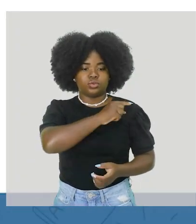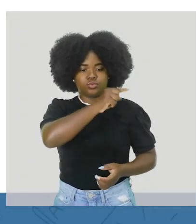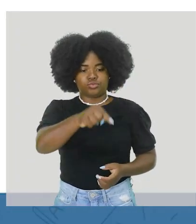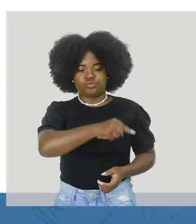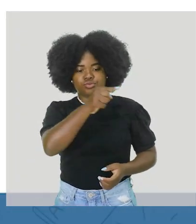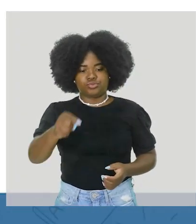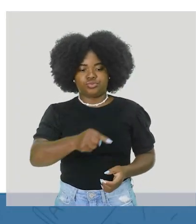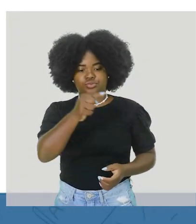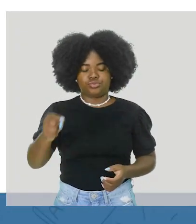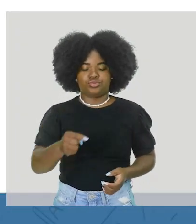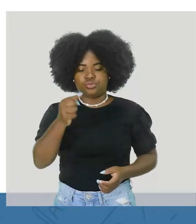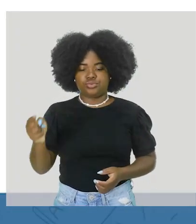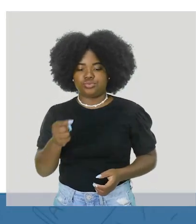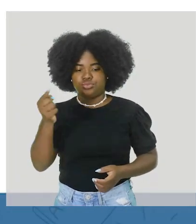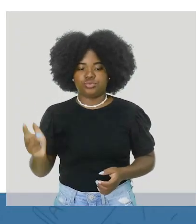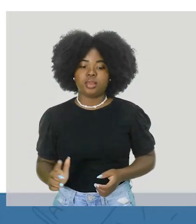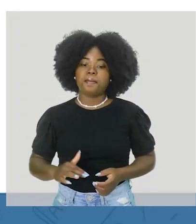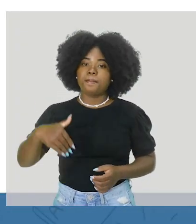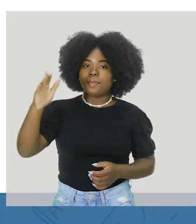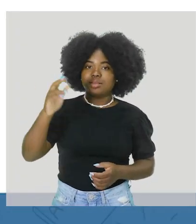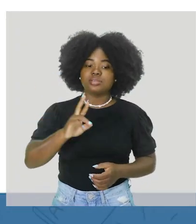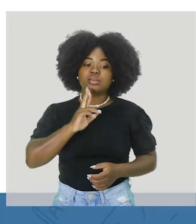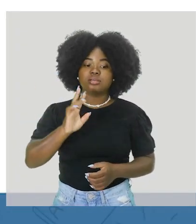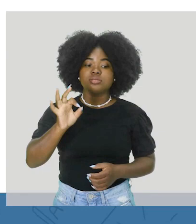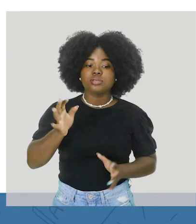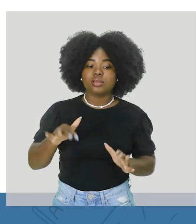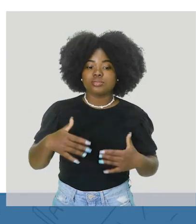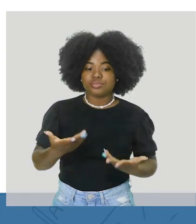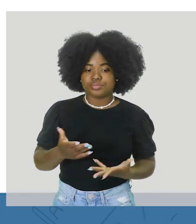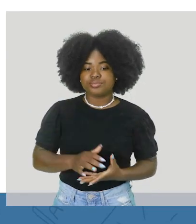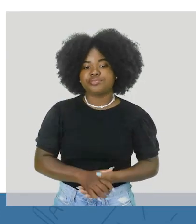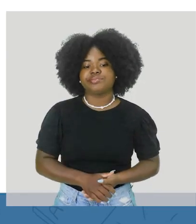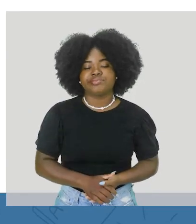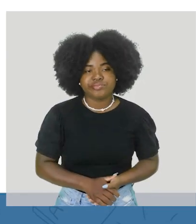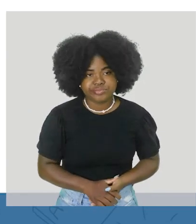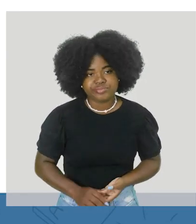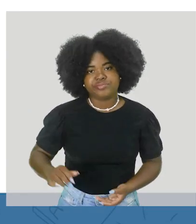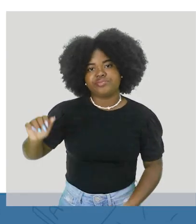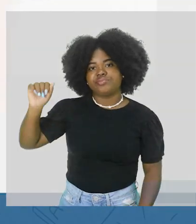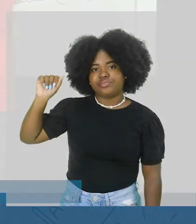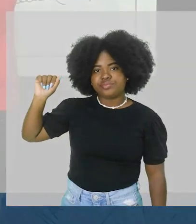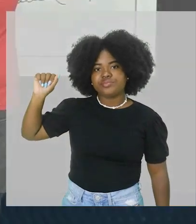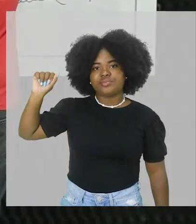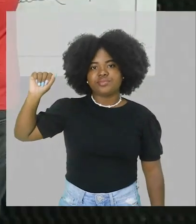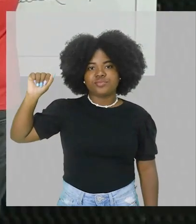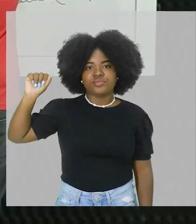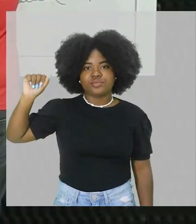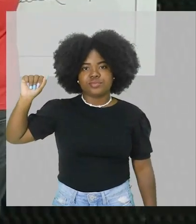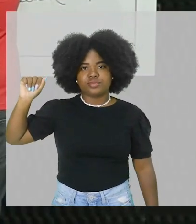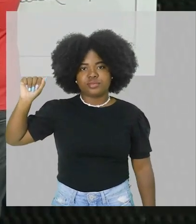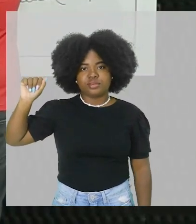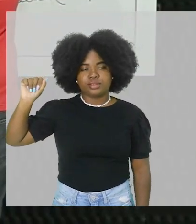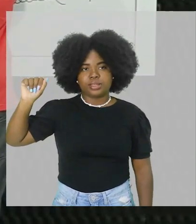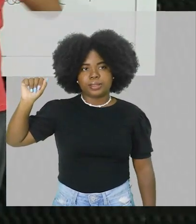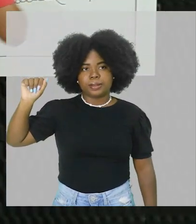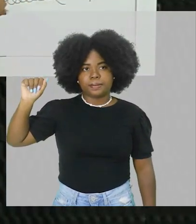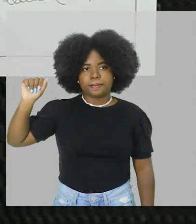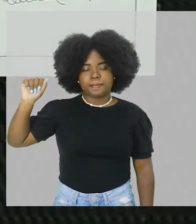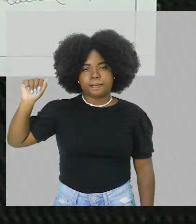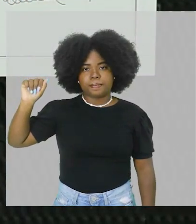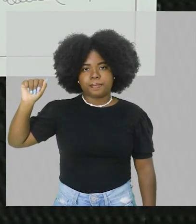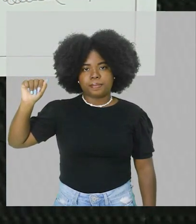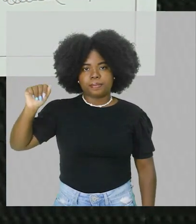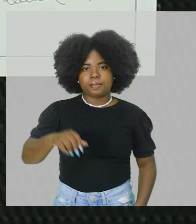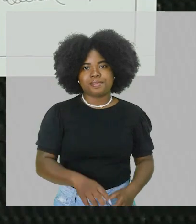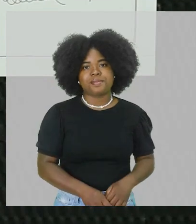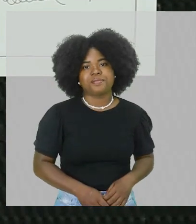gerar essa bobina. Então, resposta só pode ser a letra A. Tá ok? Só pode ser a